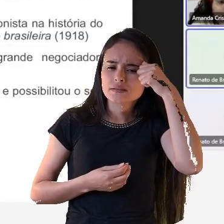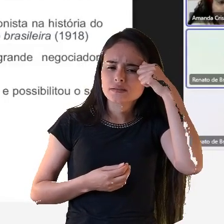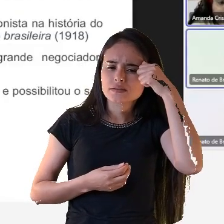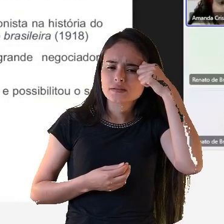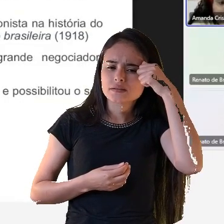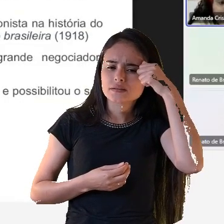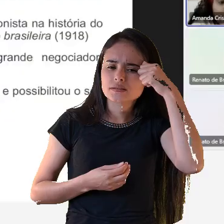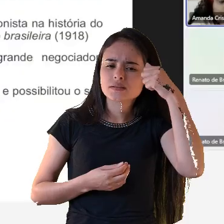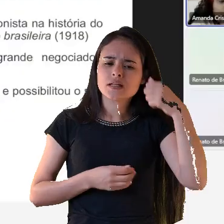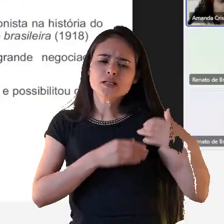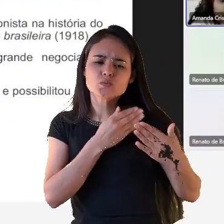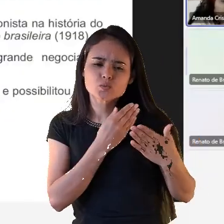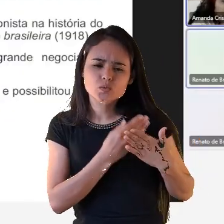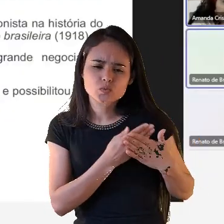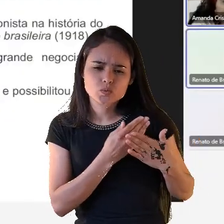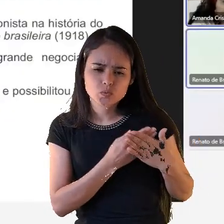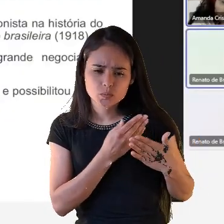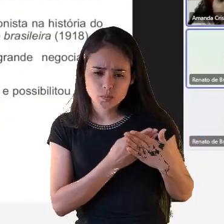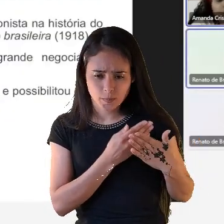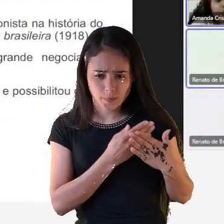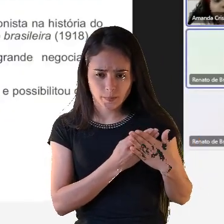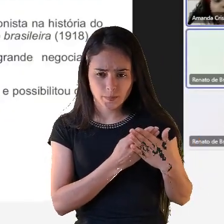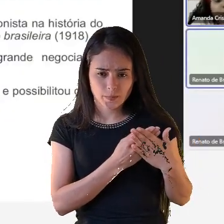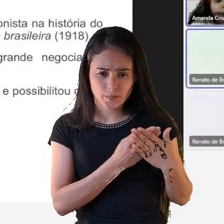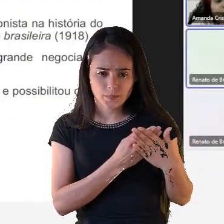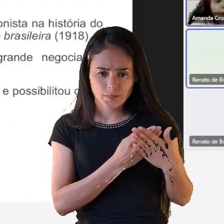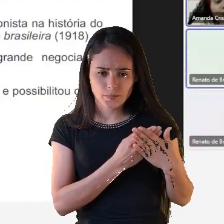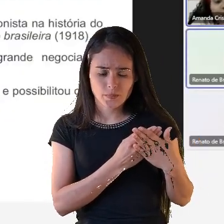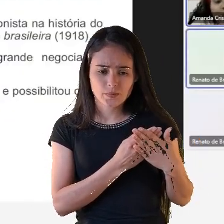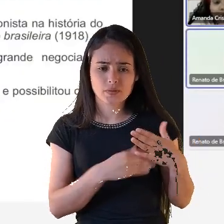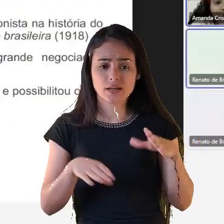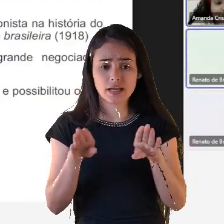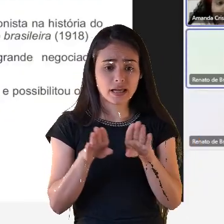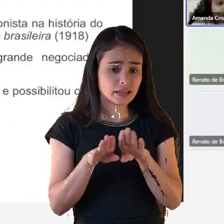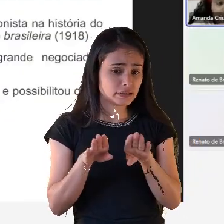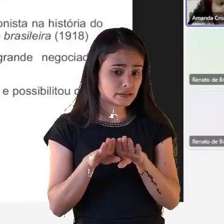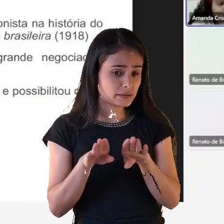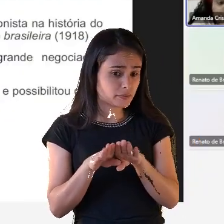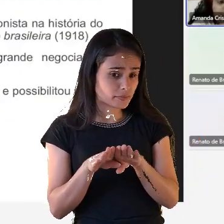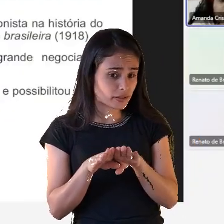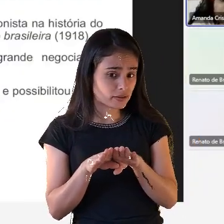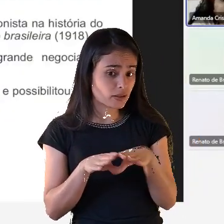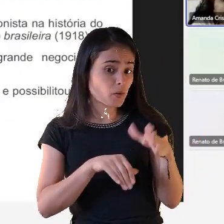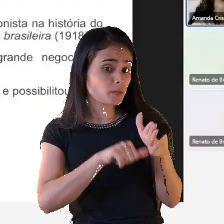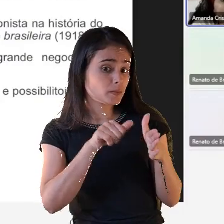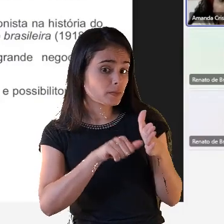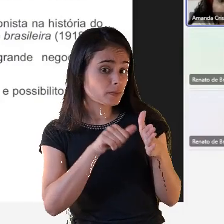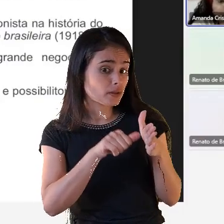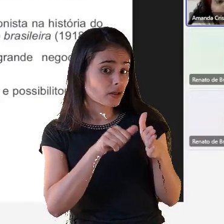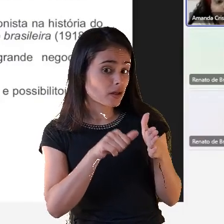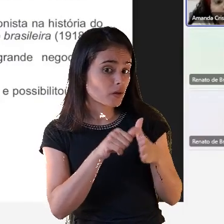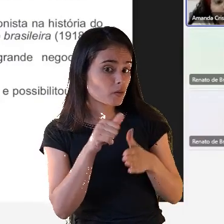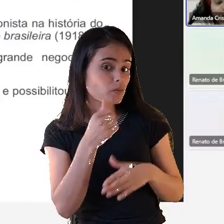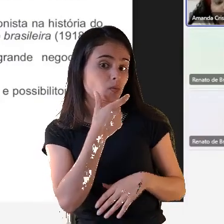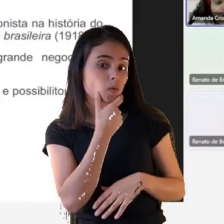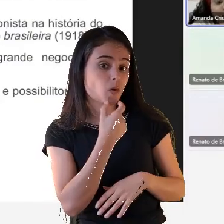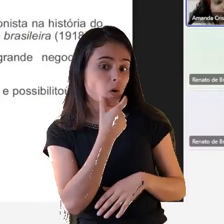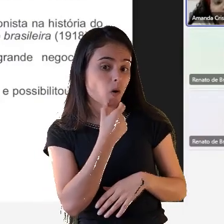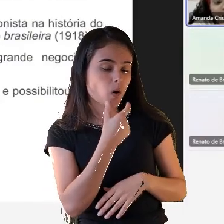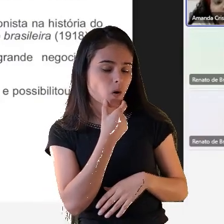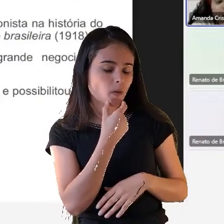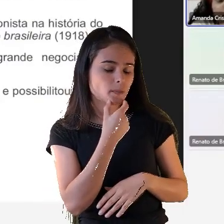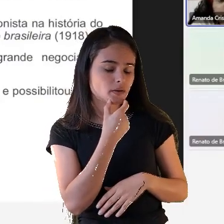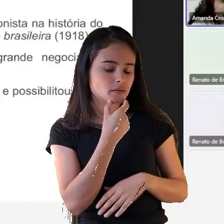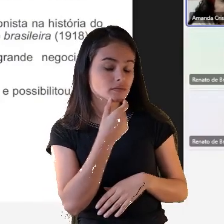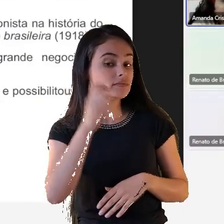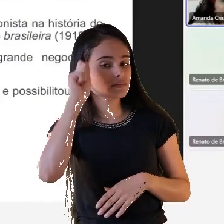do Brasil. E como o próprio Tiago comentou, ele foi a primeira pessoa, né? Assim, ele era uma pessoa